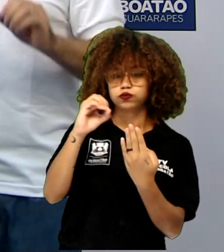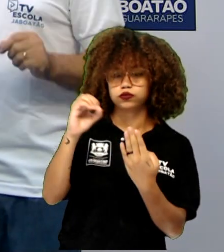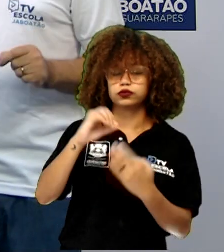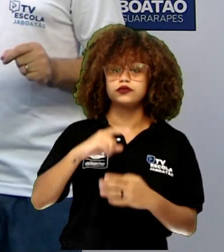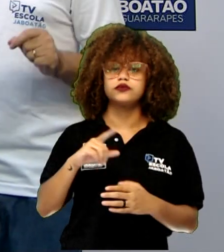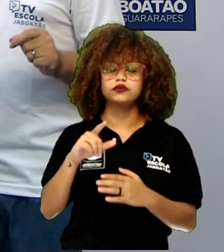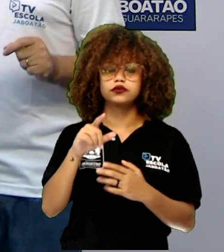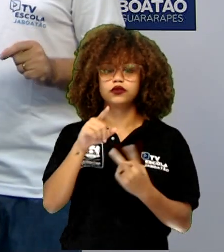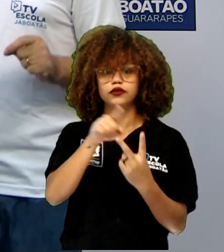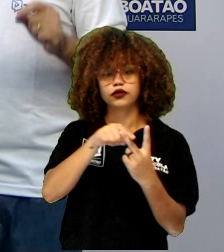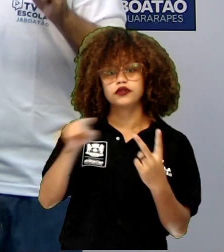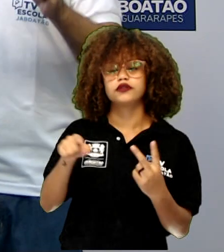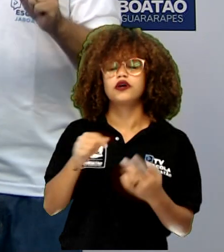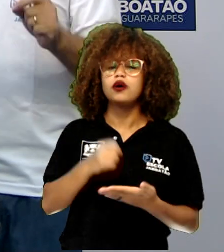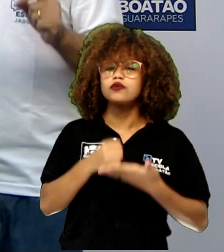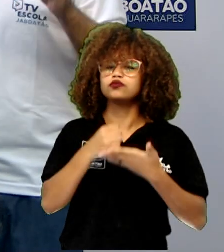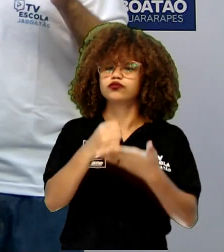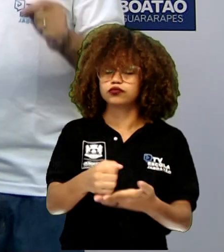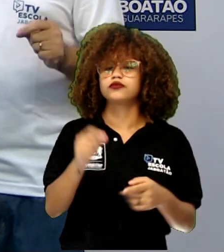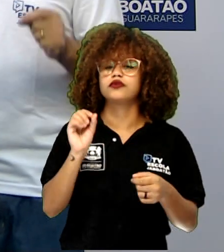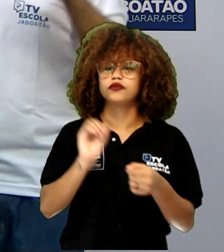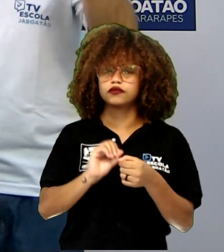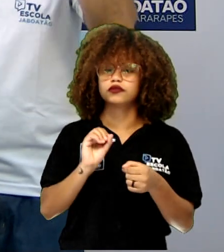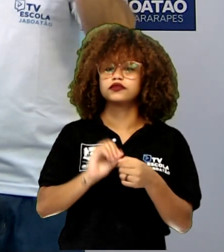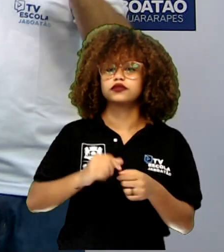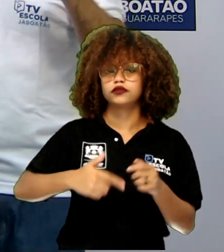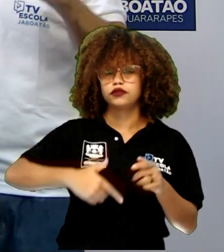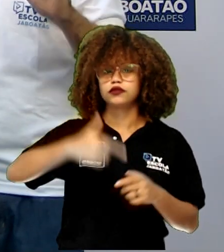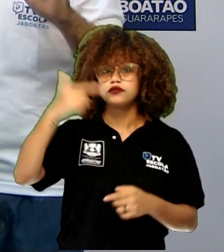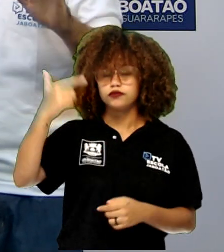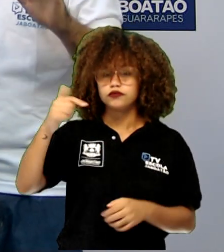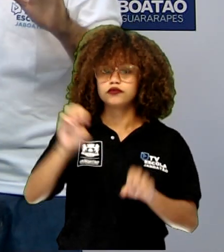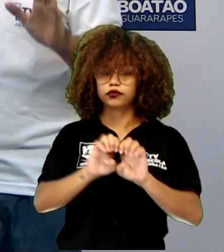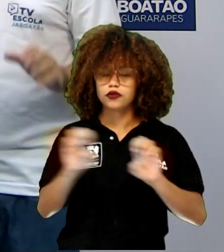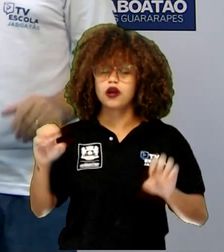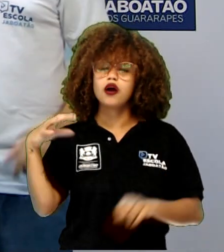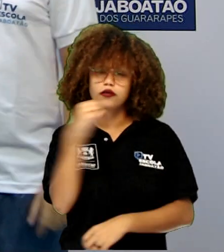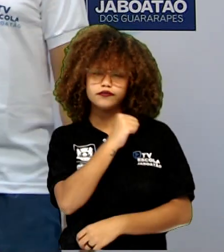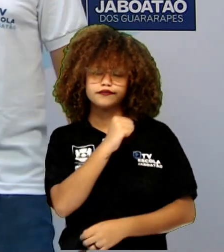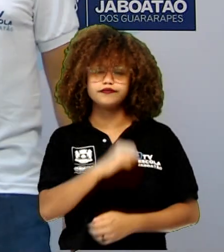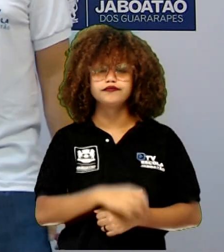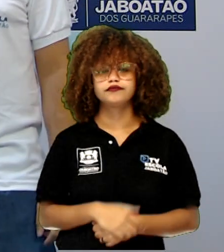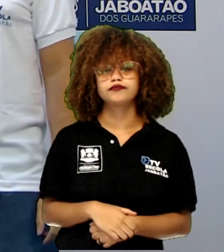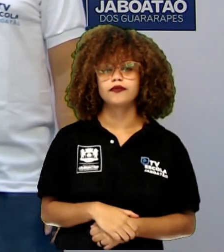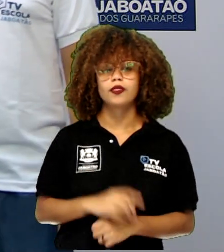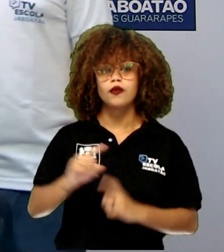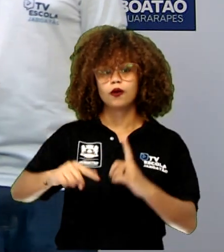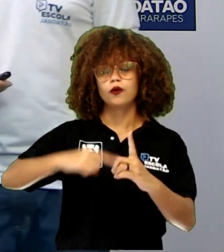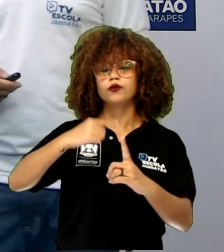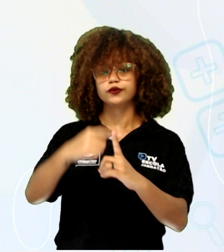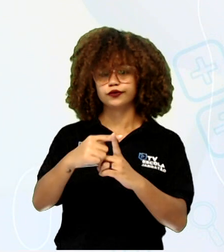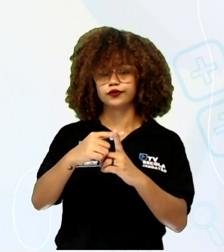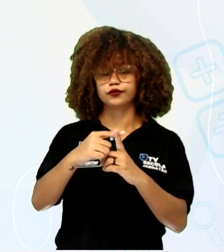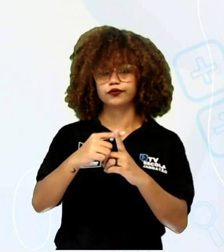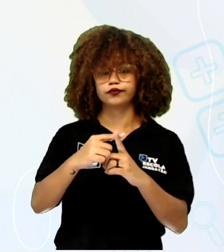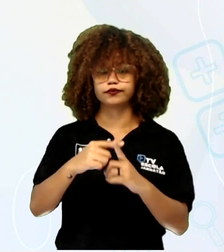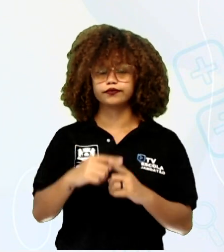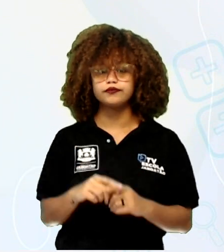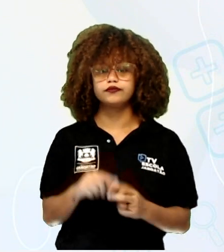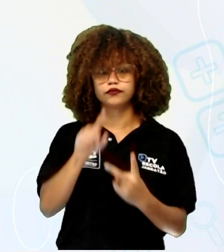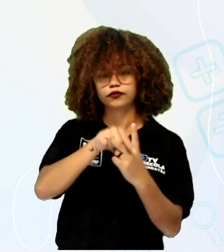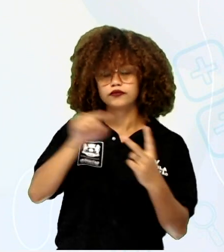vai nos ajudar a fazer a equação do segundo grau de cabeça logo logo logo a soma das raízes da equação